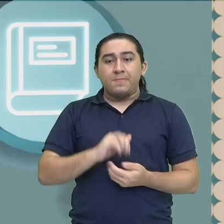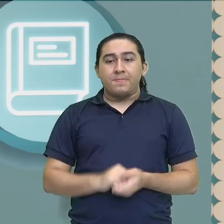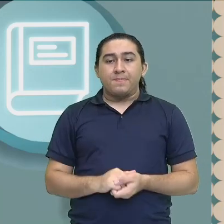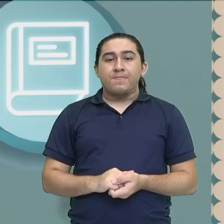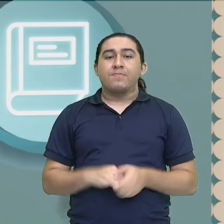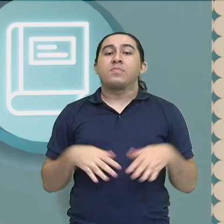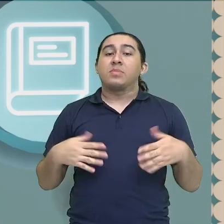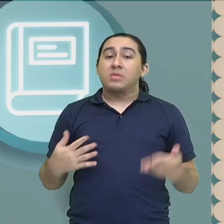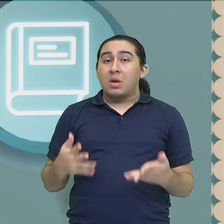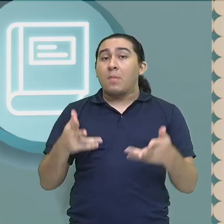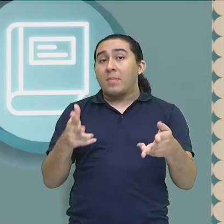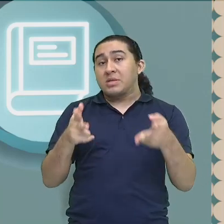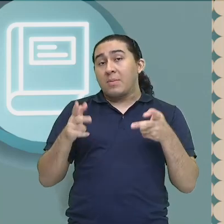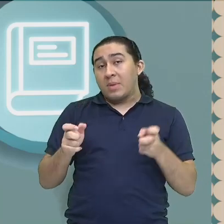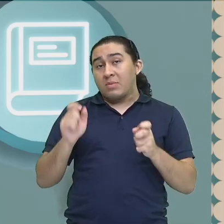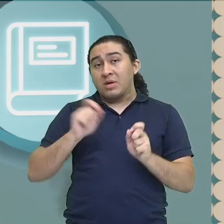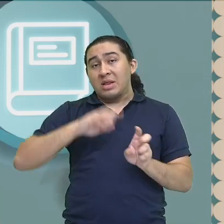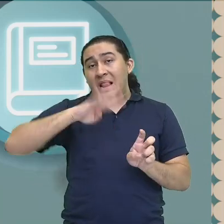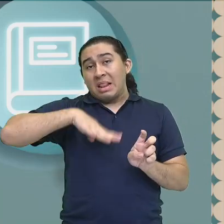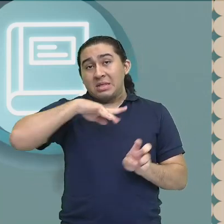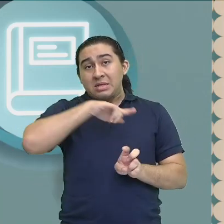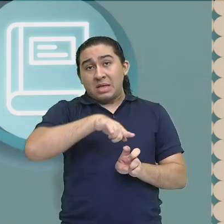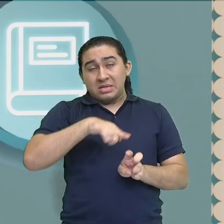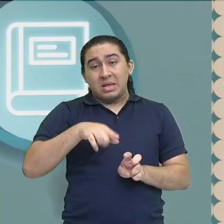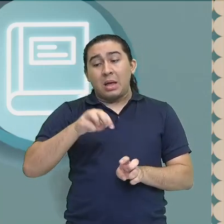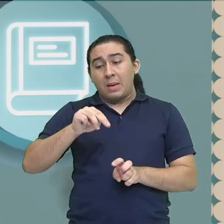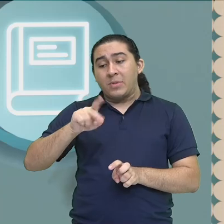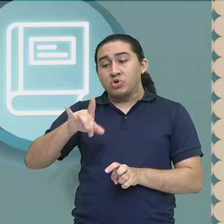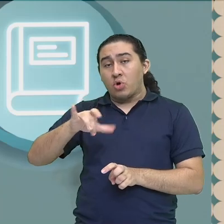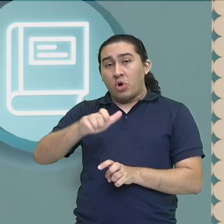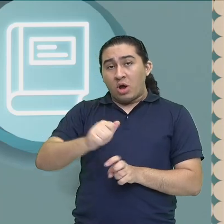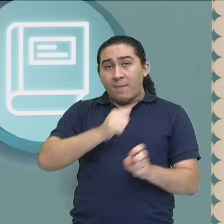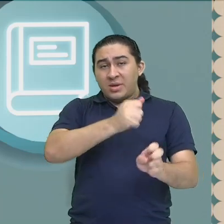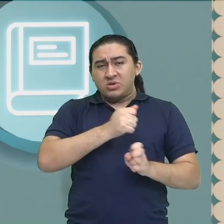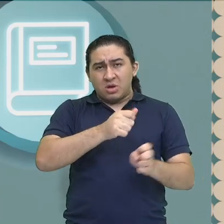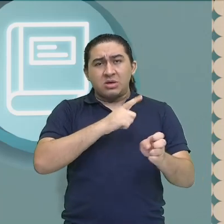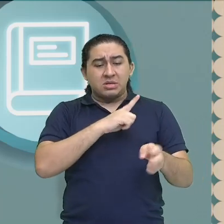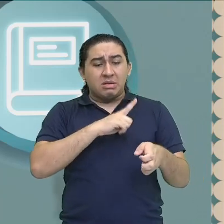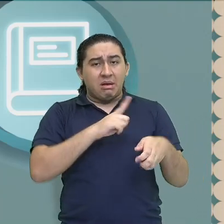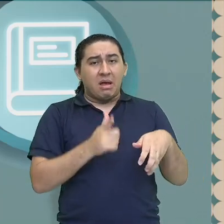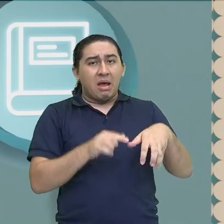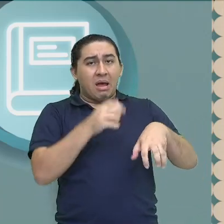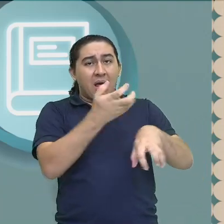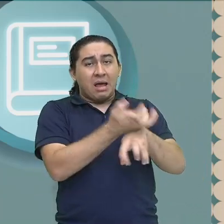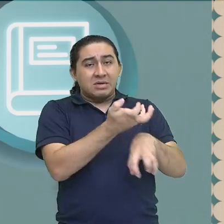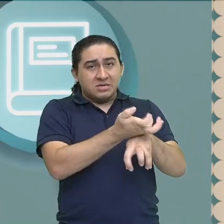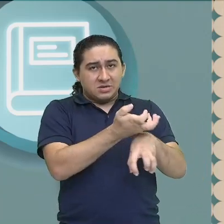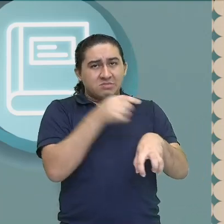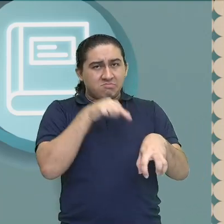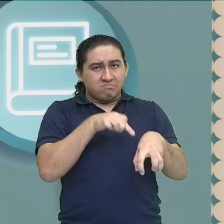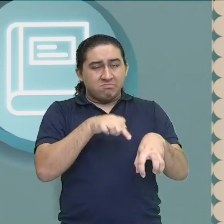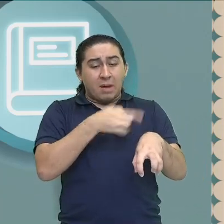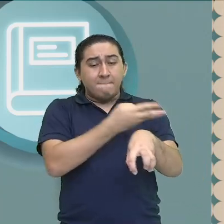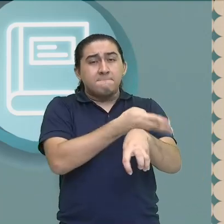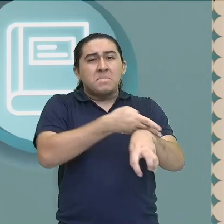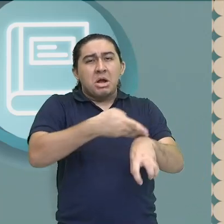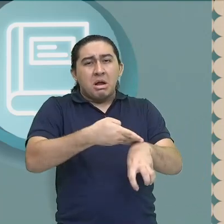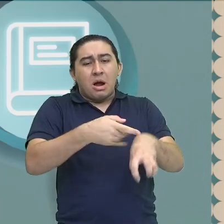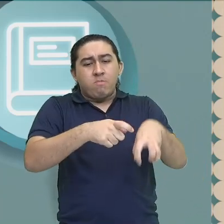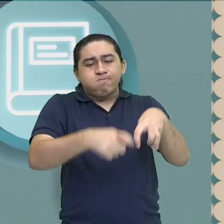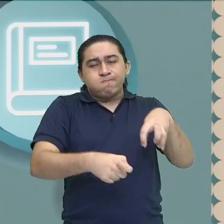Então, vocês perceberam que na lenda da mandioca nós temos várias orações interligadas com os